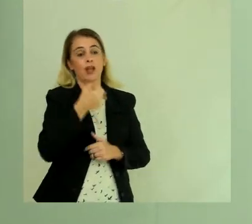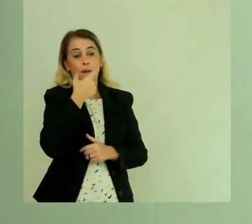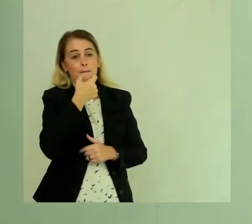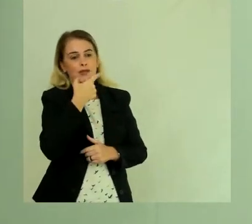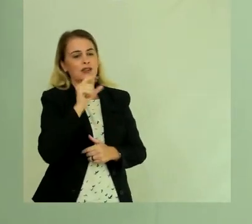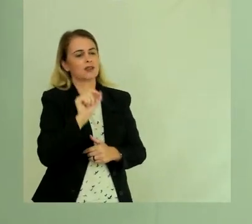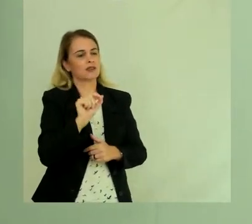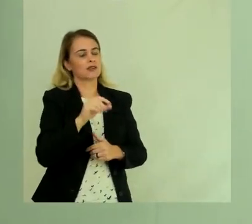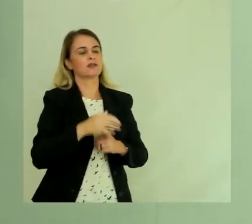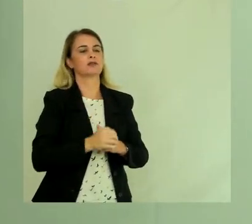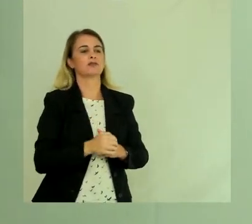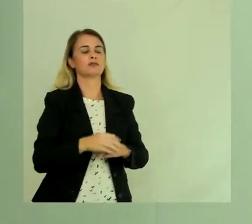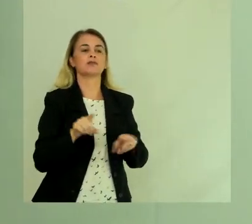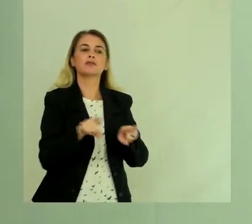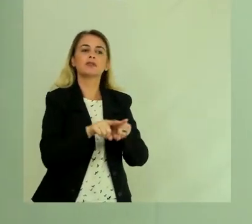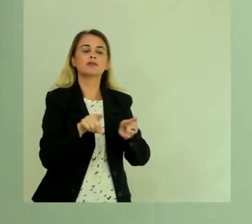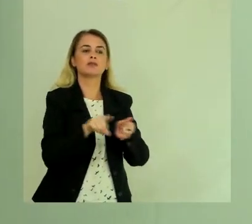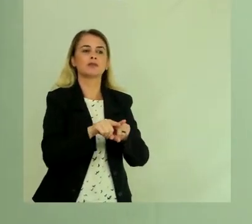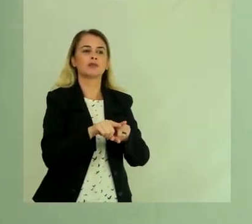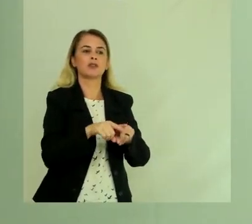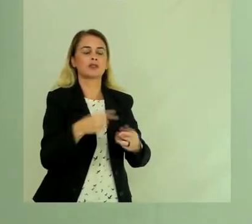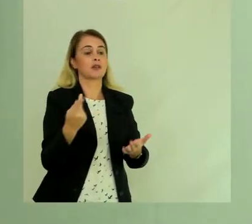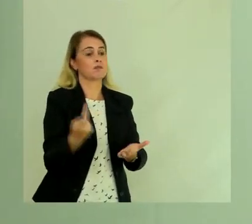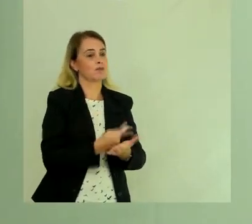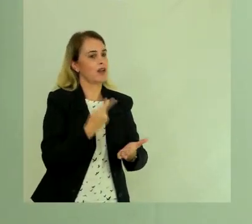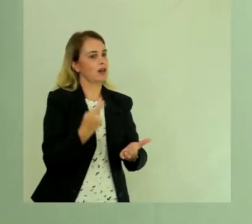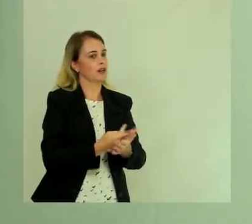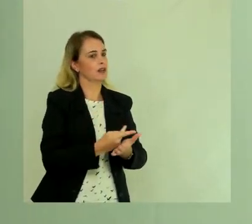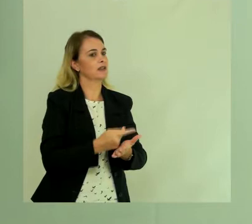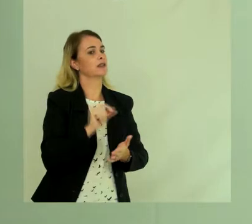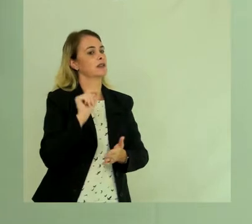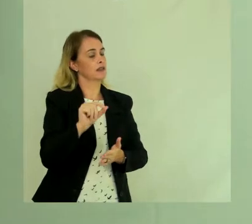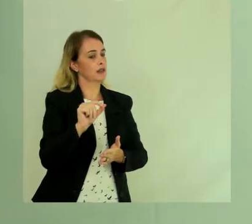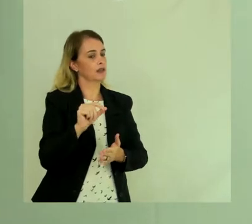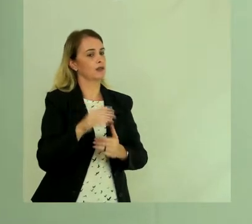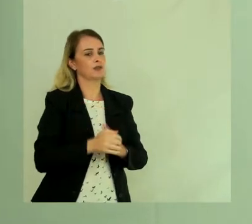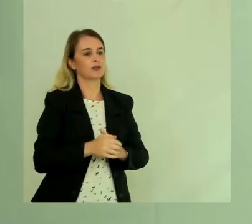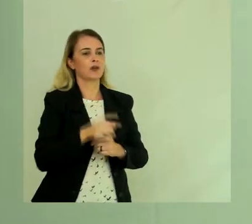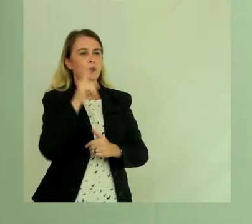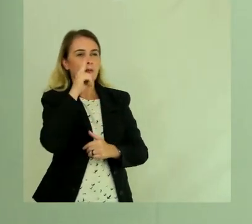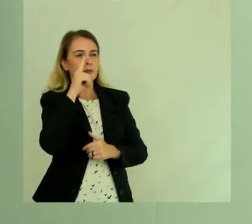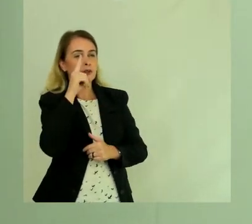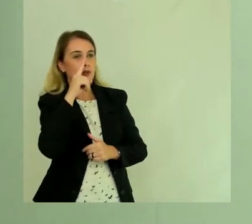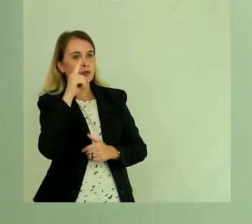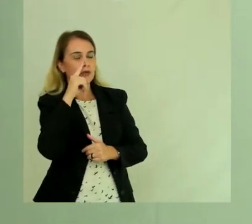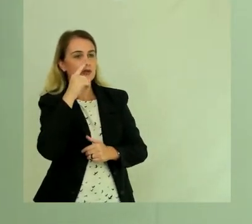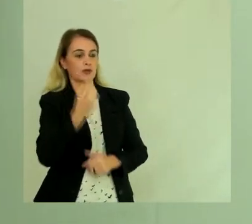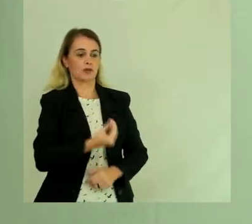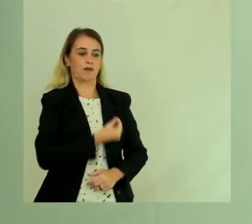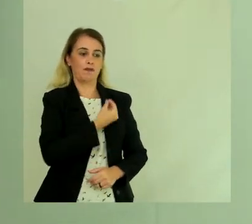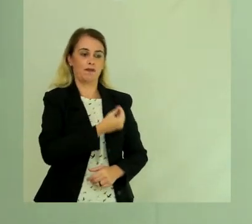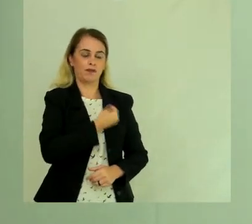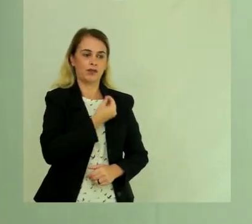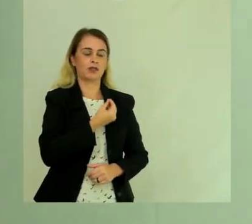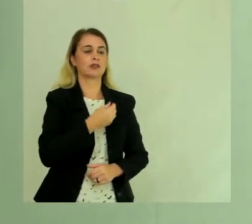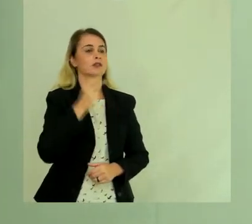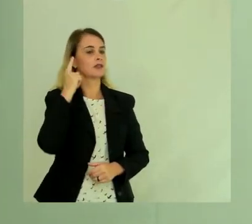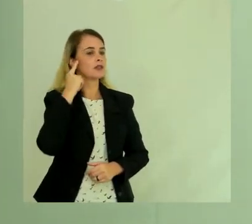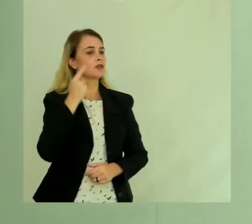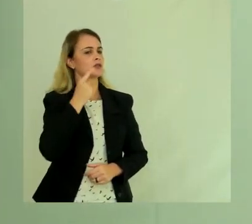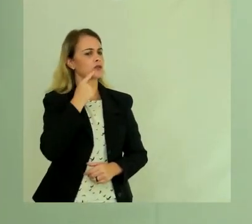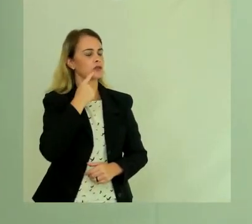uma medicação que pode ser errada, então corre-se vários riscos para esse paciente, para esse